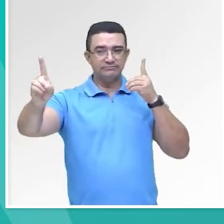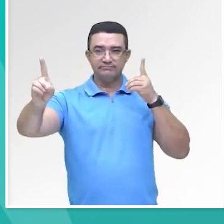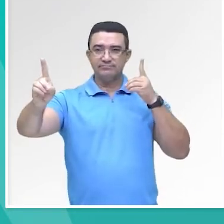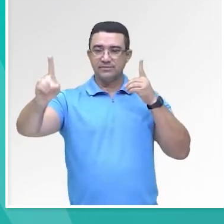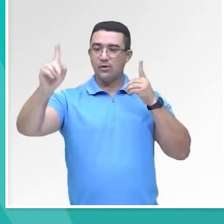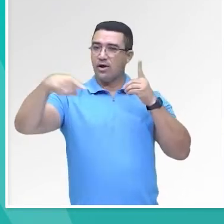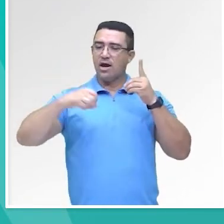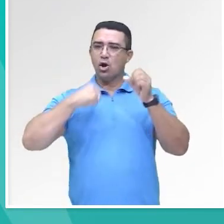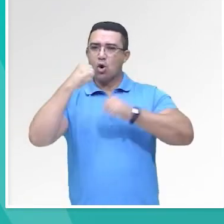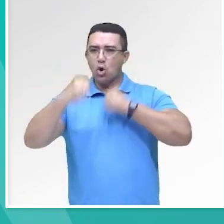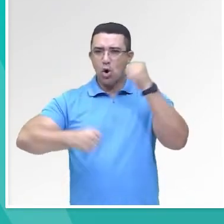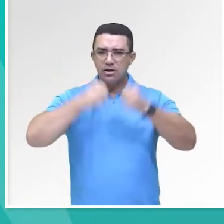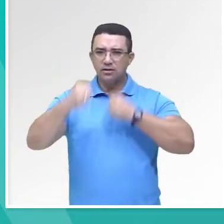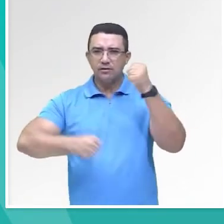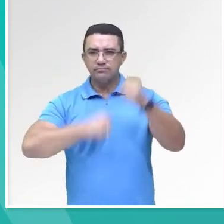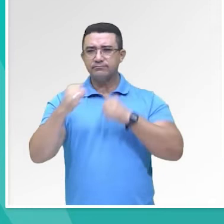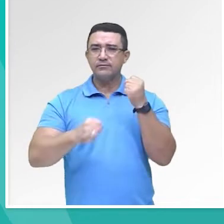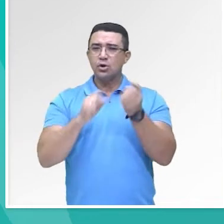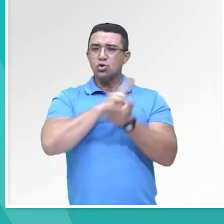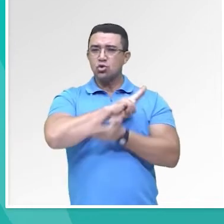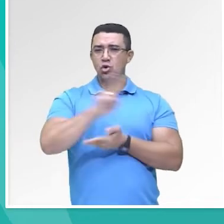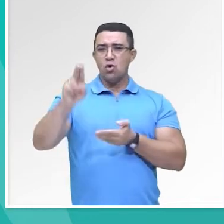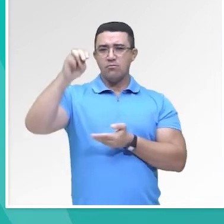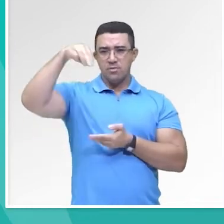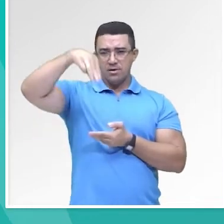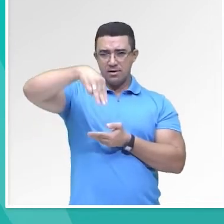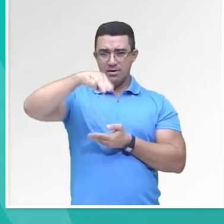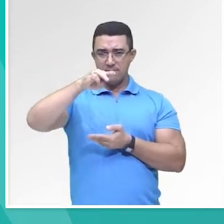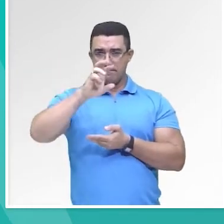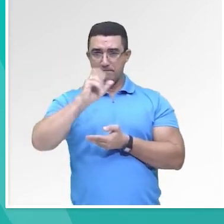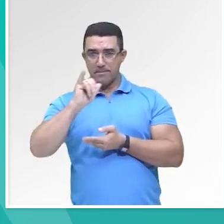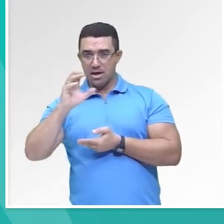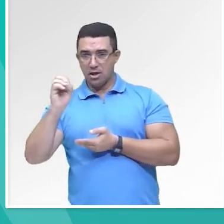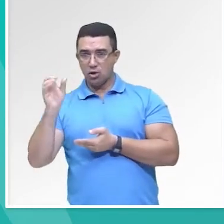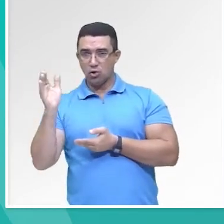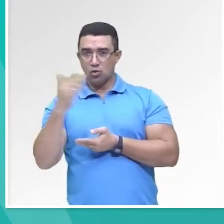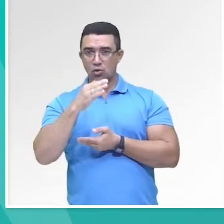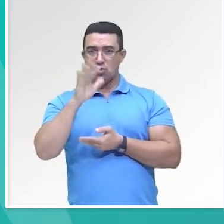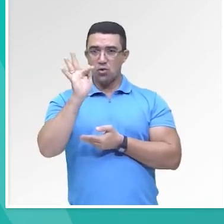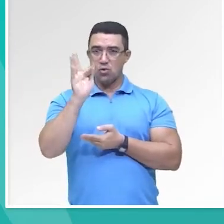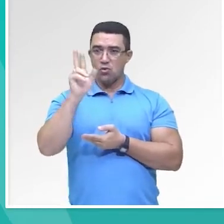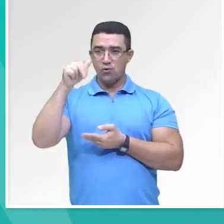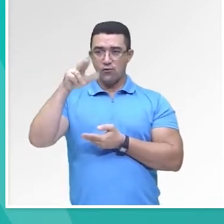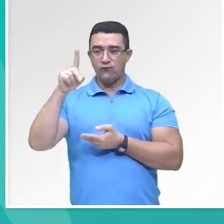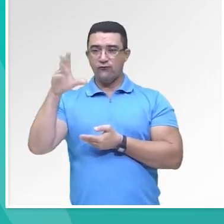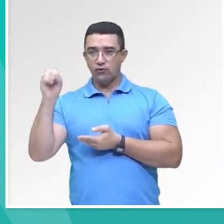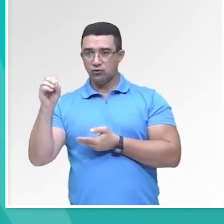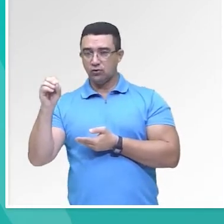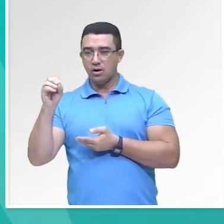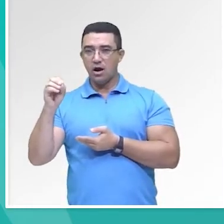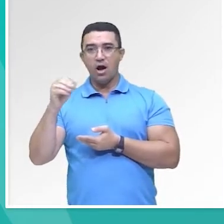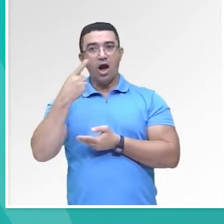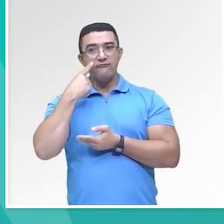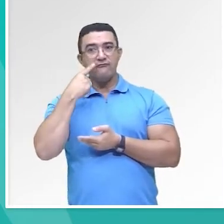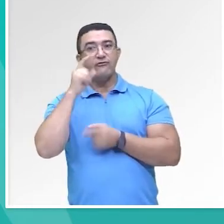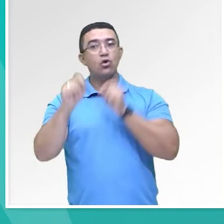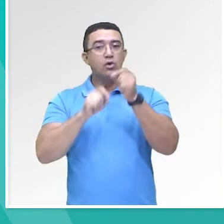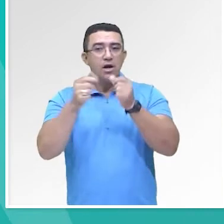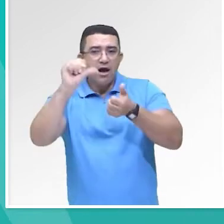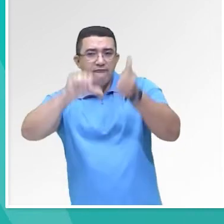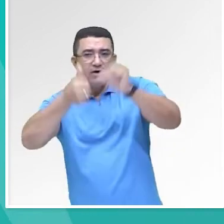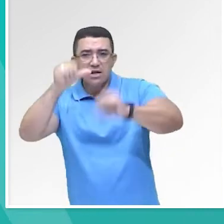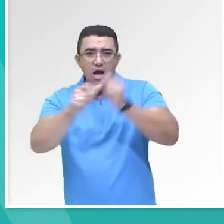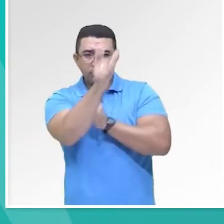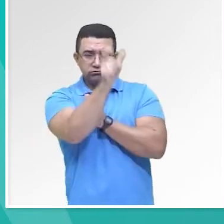corrida de meio fundo. E aí já não é mais a questão da velocidade somente, e sim da resistência desse atleta